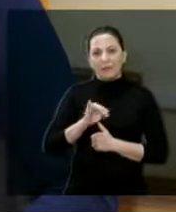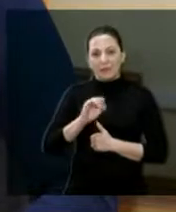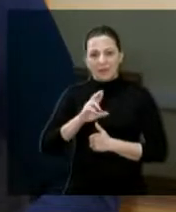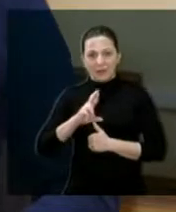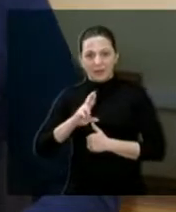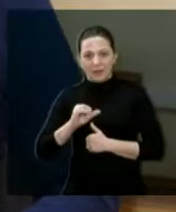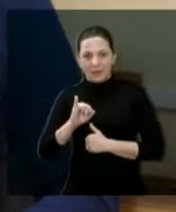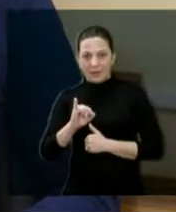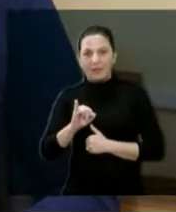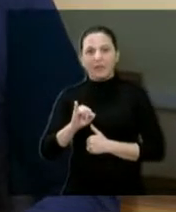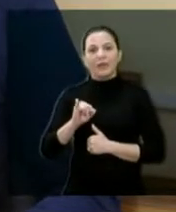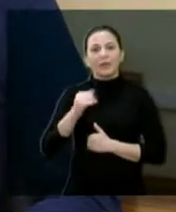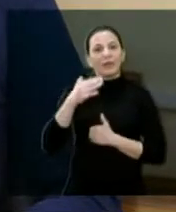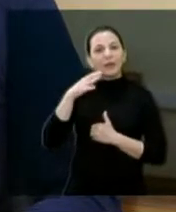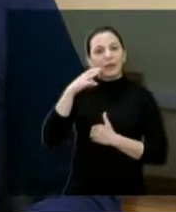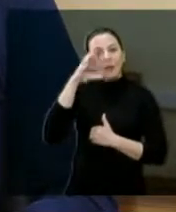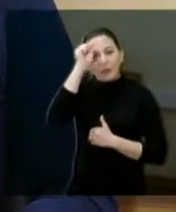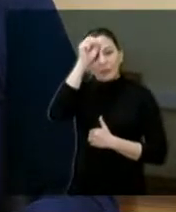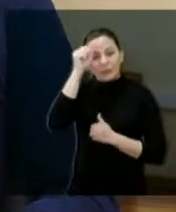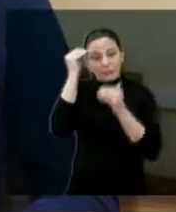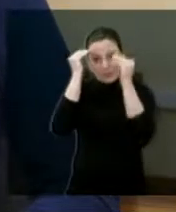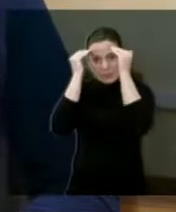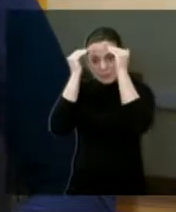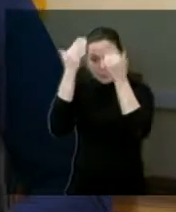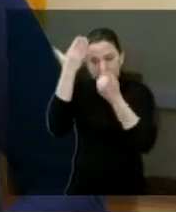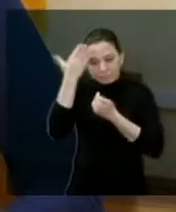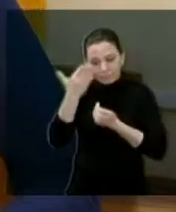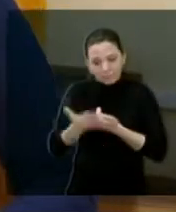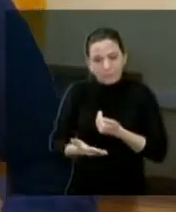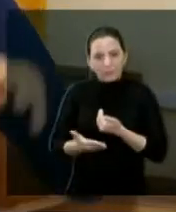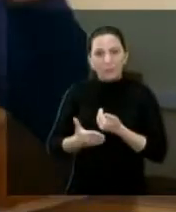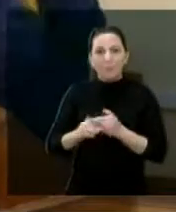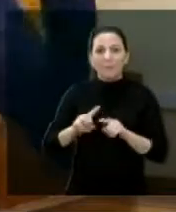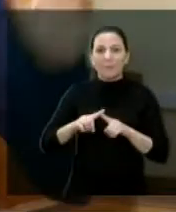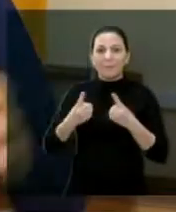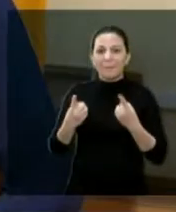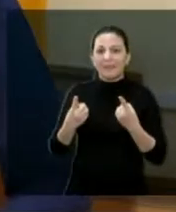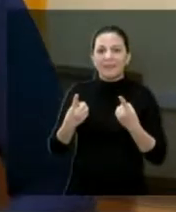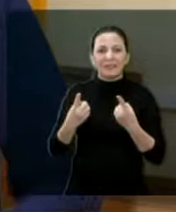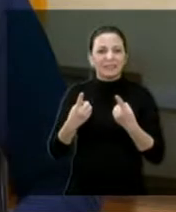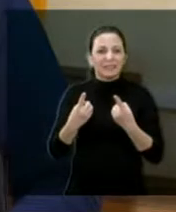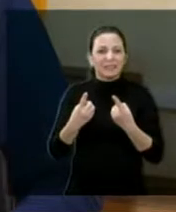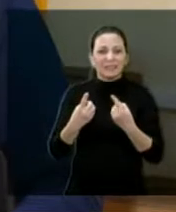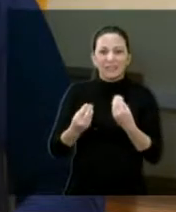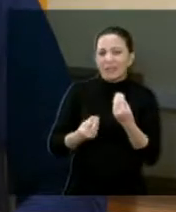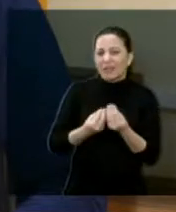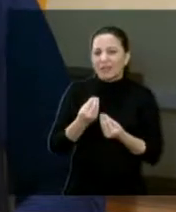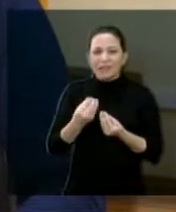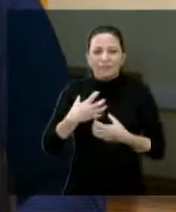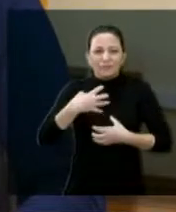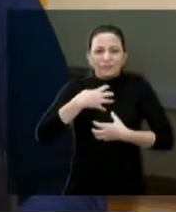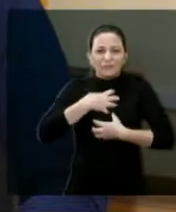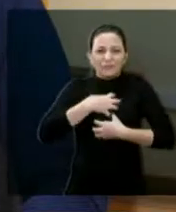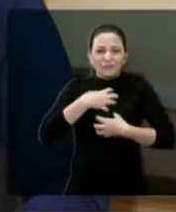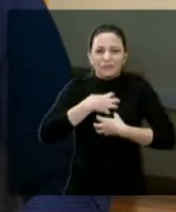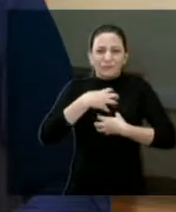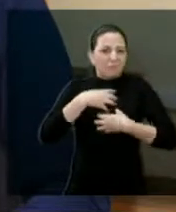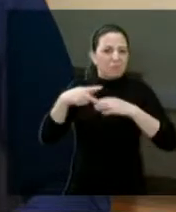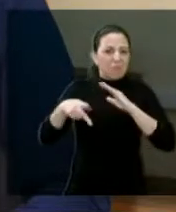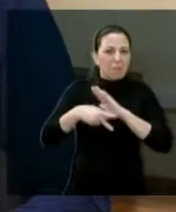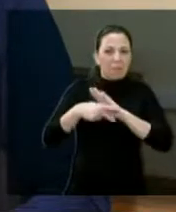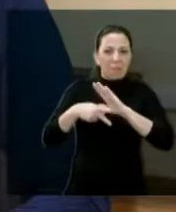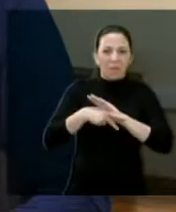também, respeitava, entende? Mas ele era um cara irascível, era meio... tem